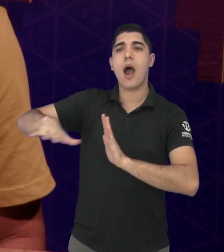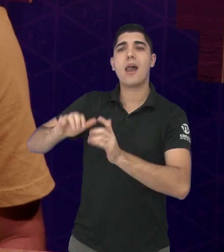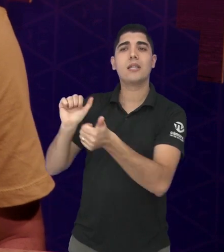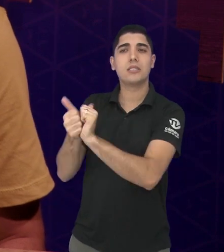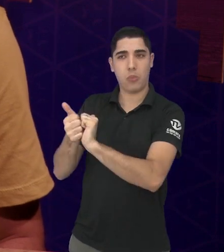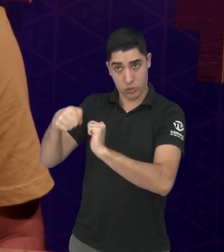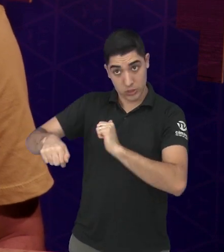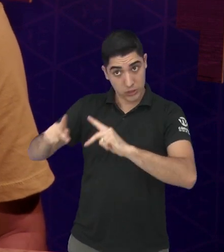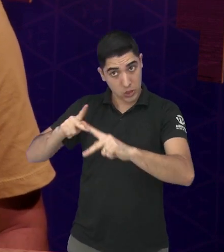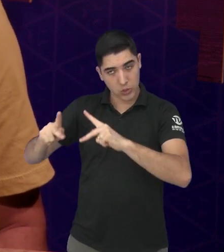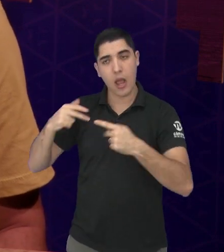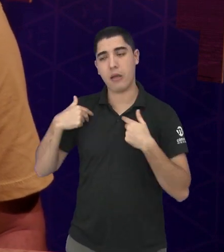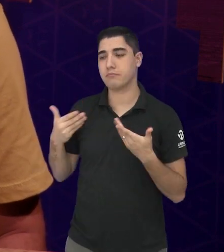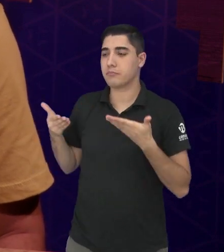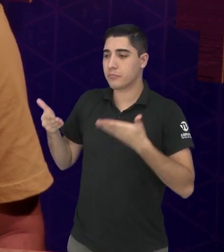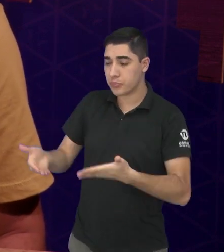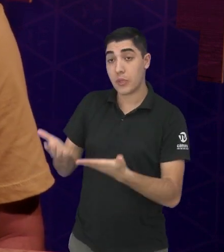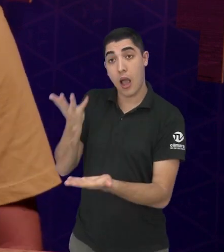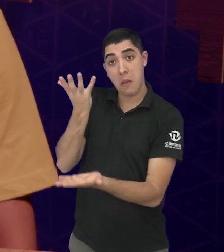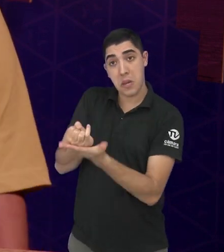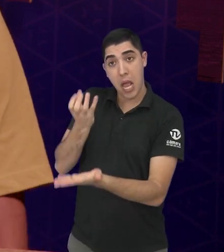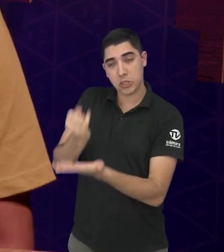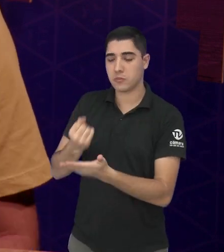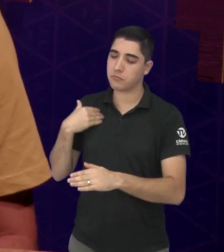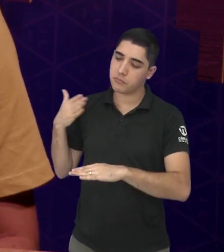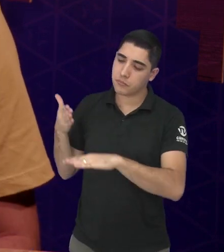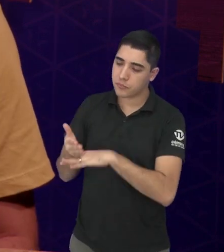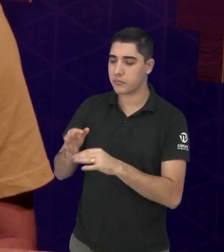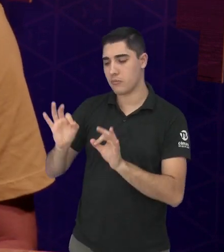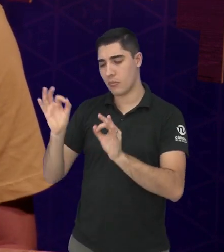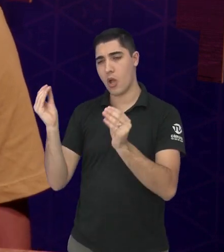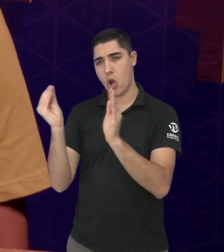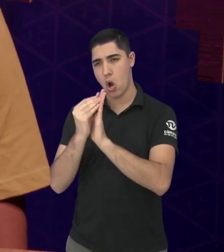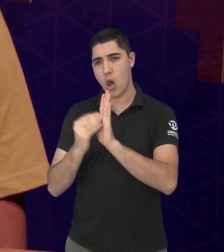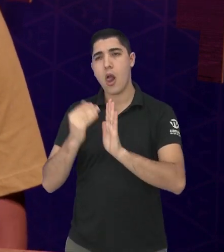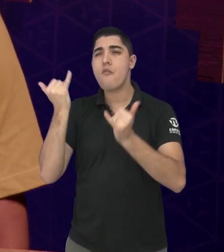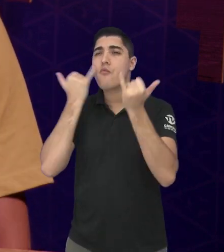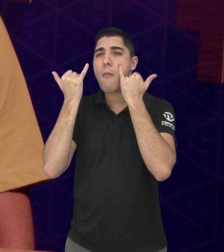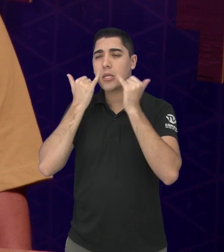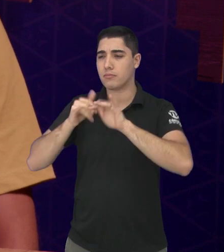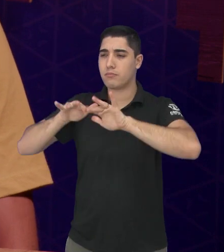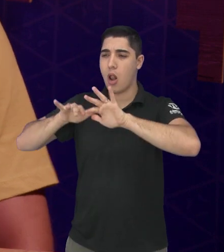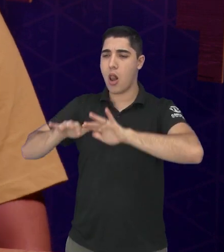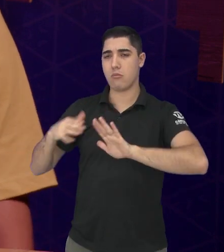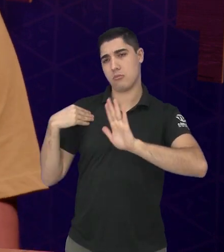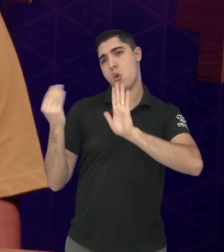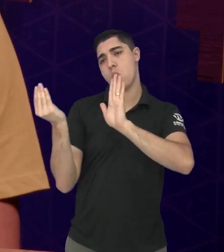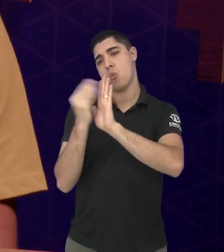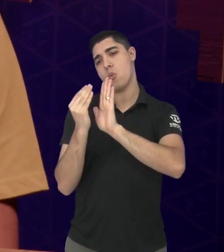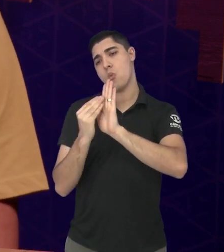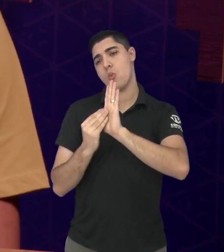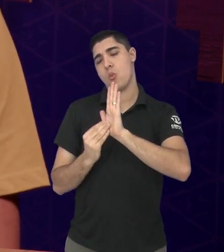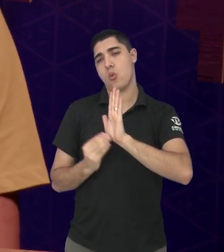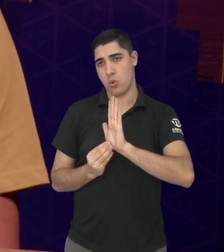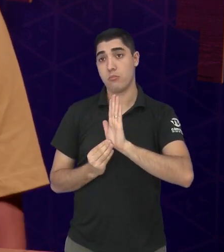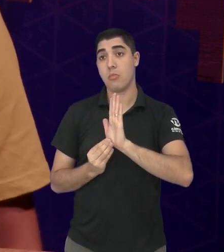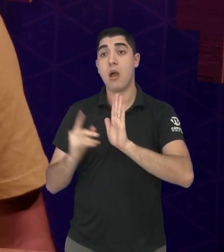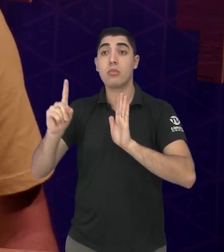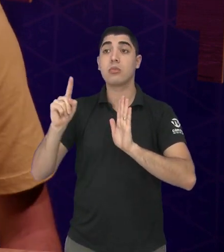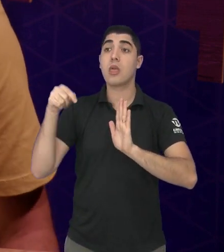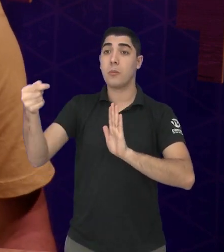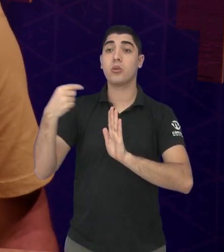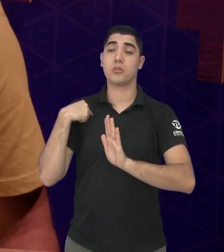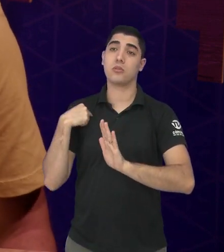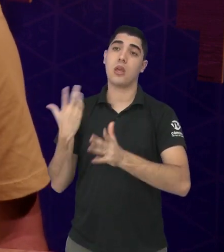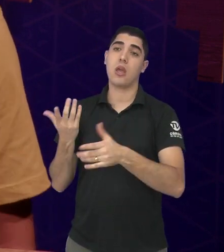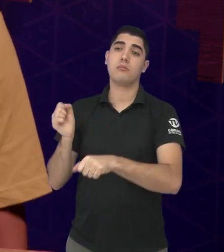esporte aqui da cidade. Entrei num aplicativo, preenchi o cadastro, coloquei lá o que eu queria fazer e já me